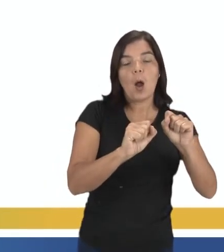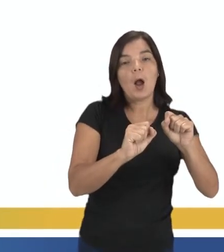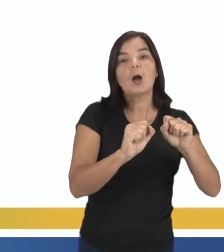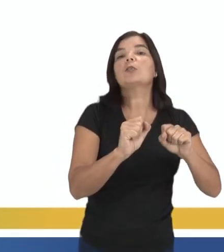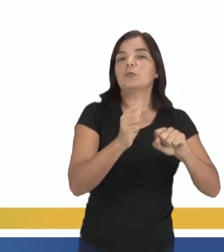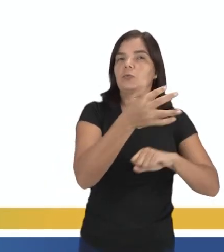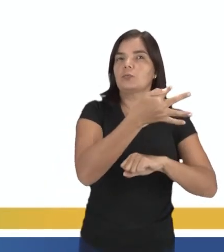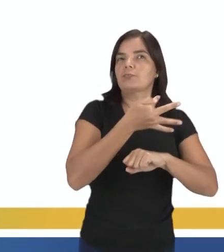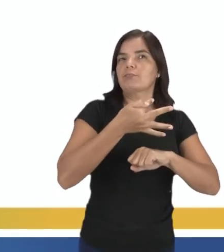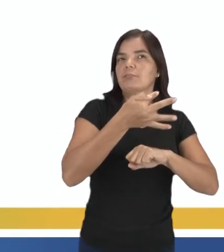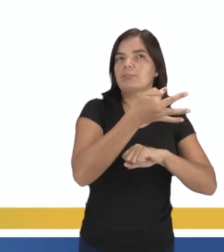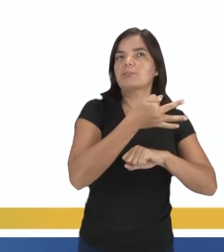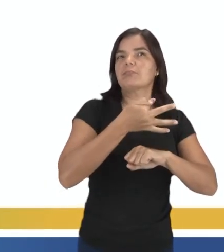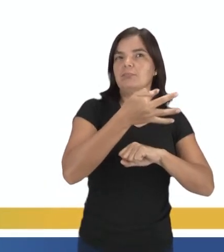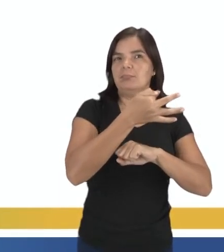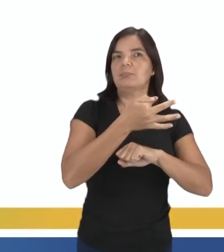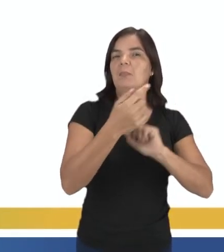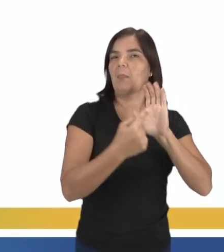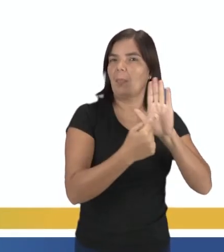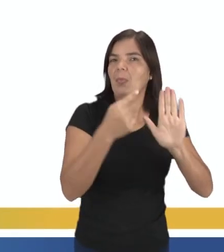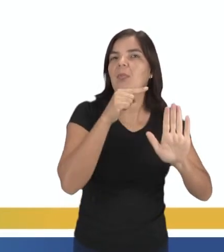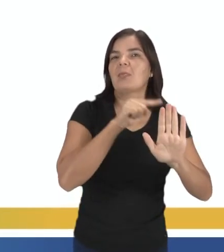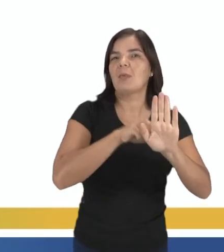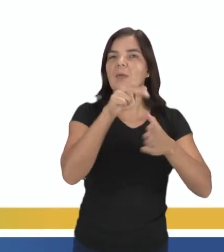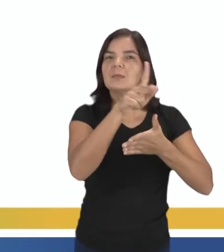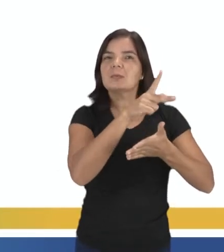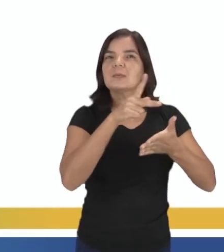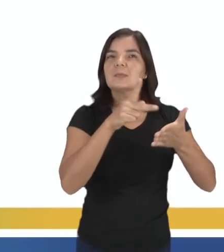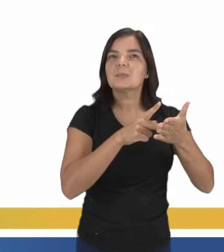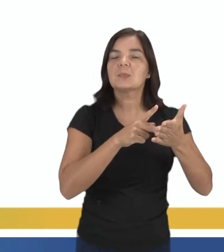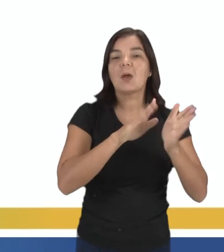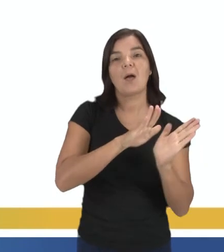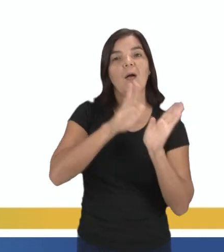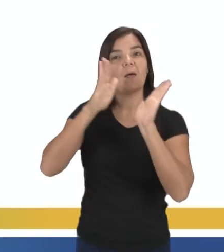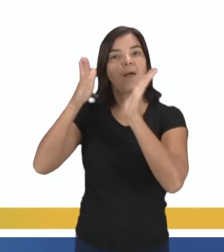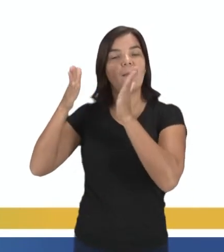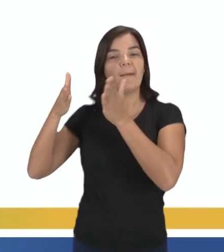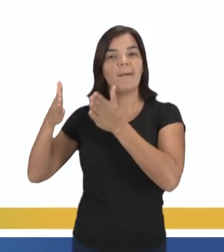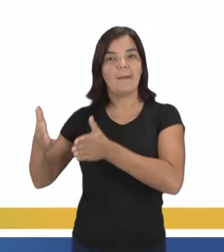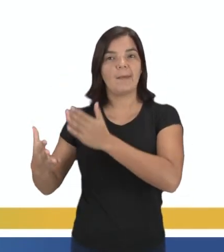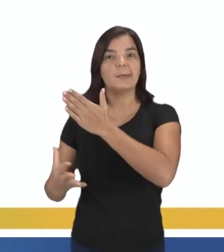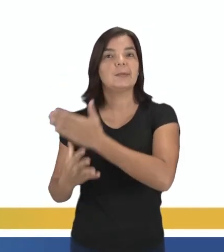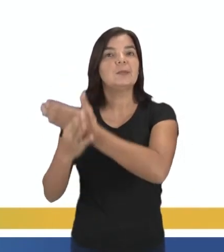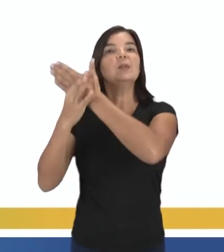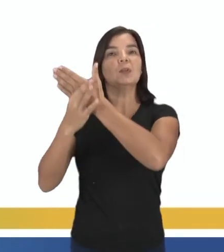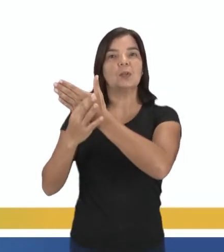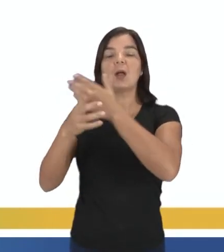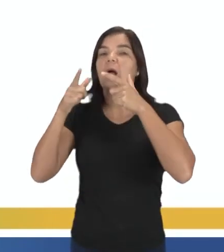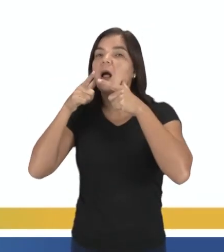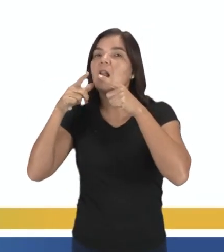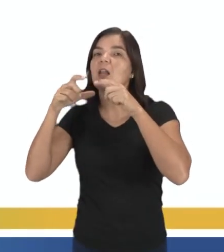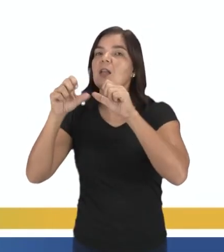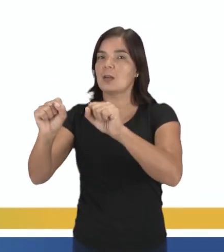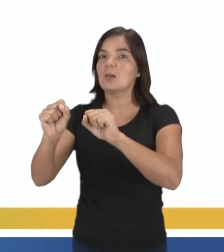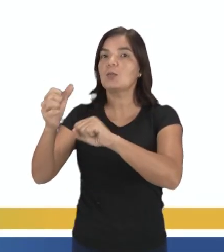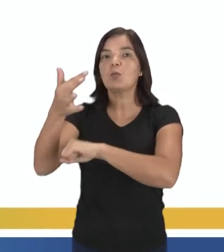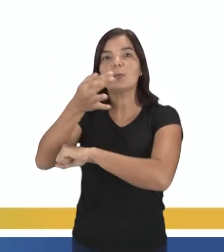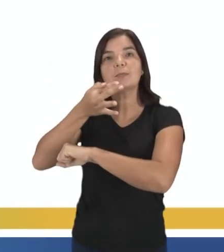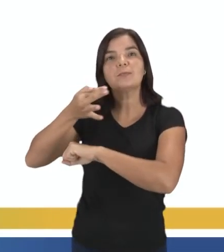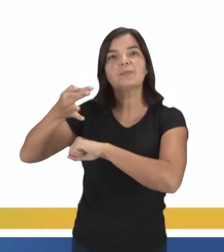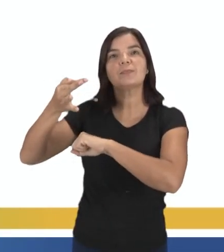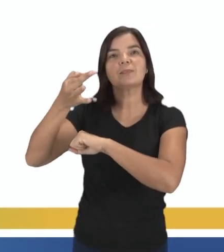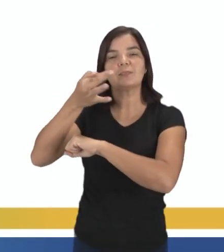era? Culta, metafórica, poética, harmônica. E agora, como é?